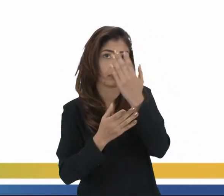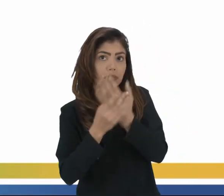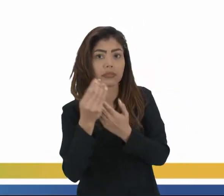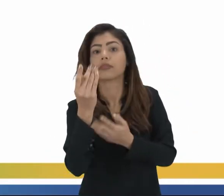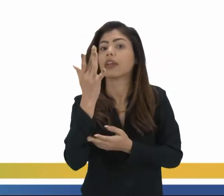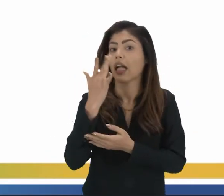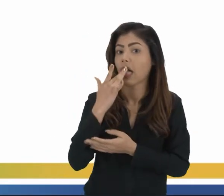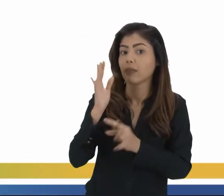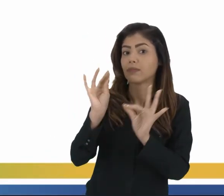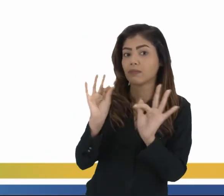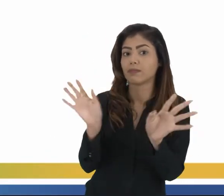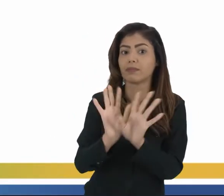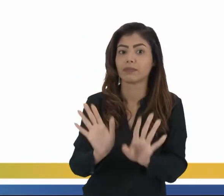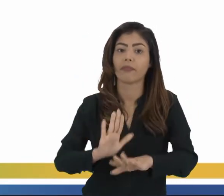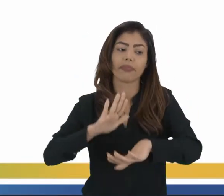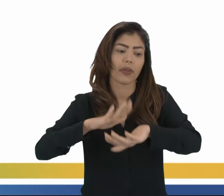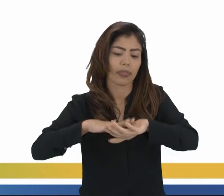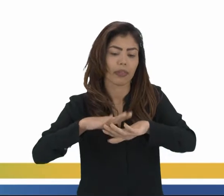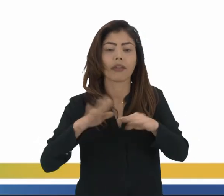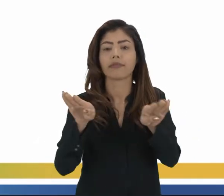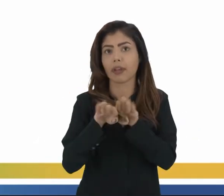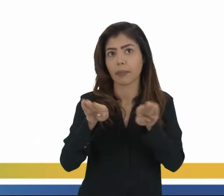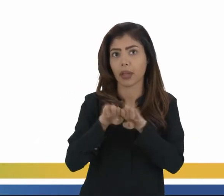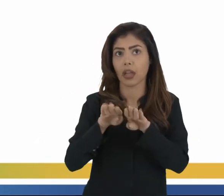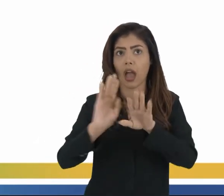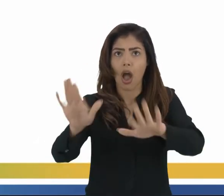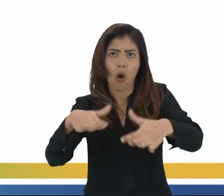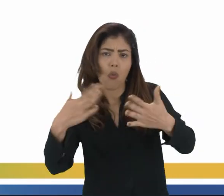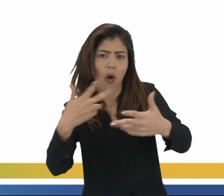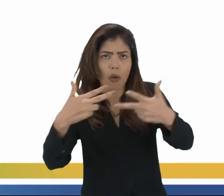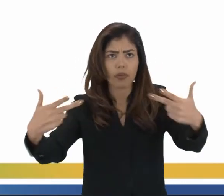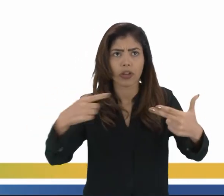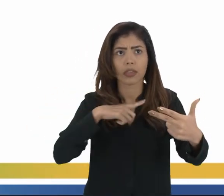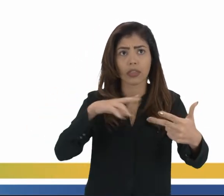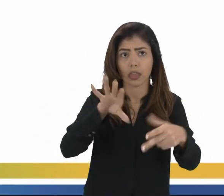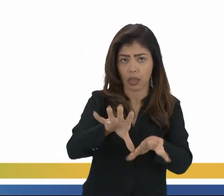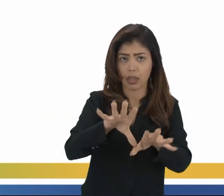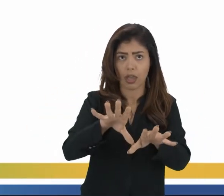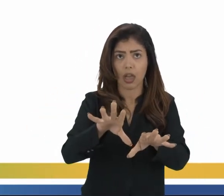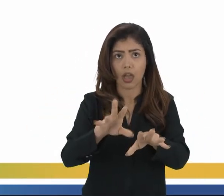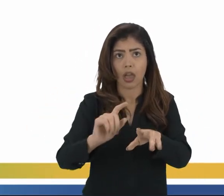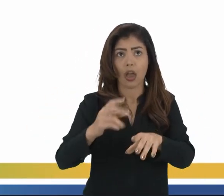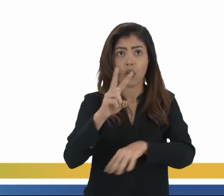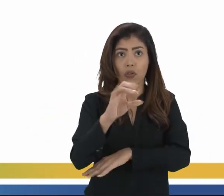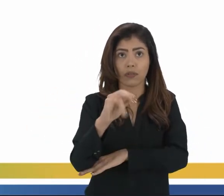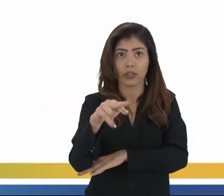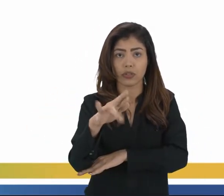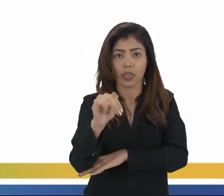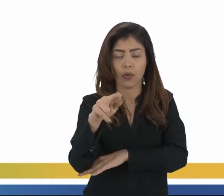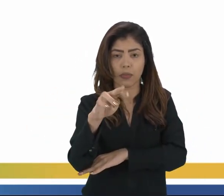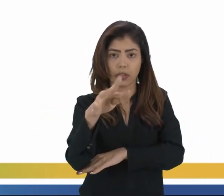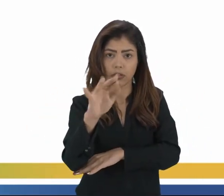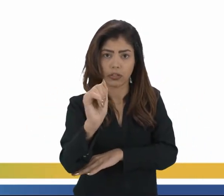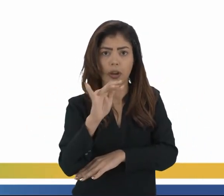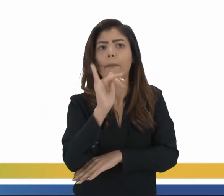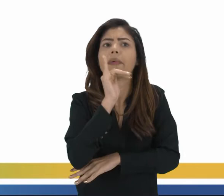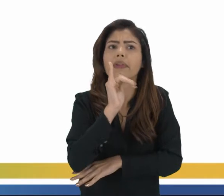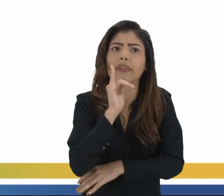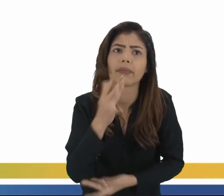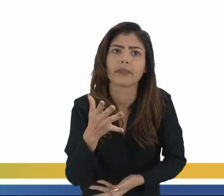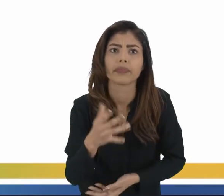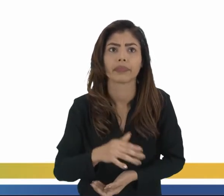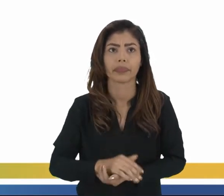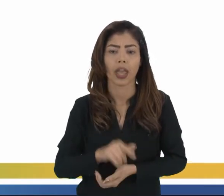ou táctil, a um objeto al qual não lhes corresponde convencionalmente. Por exemplo,